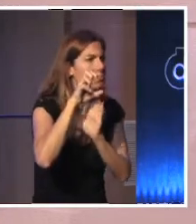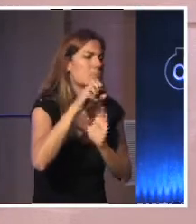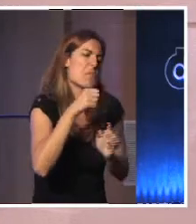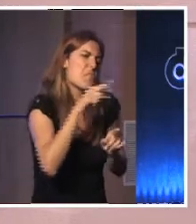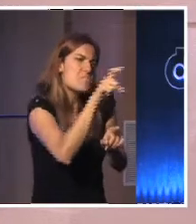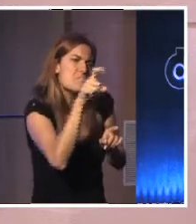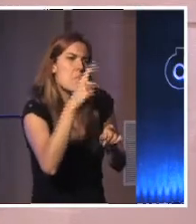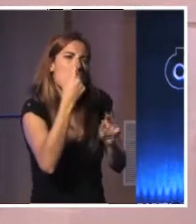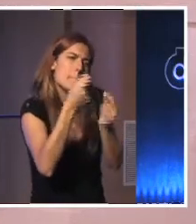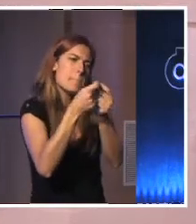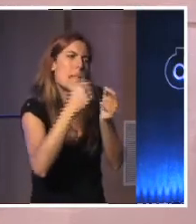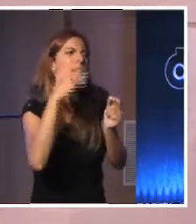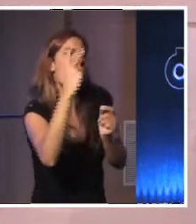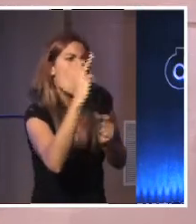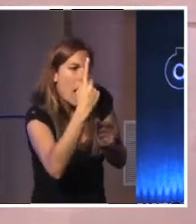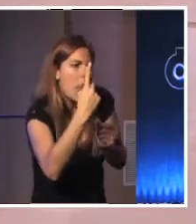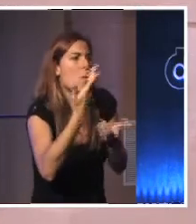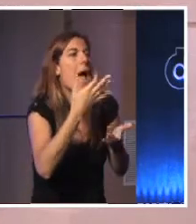ano, cães que sejam sociáveis,